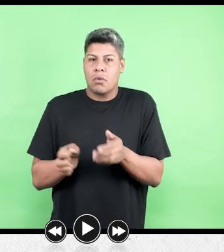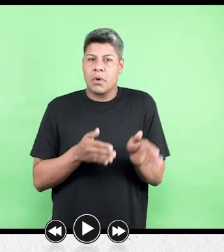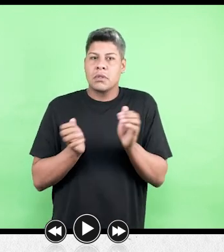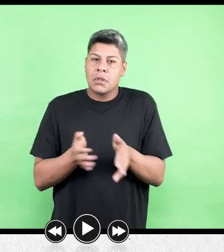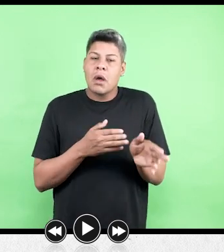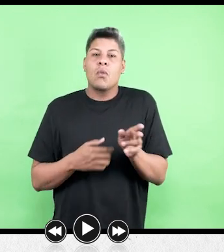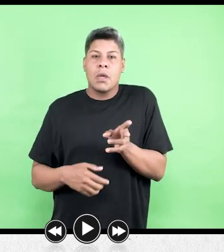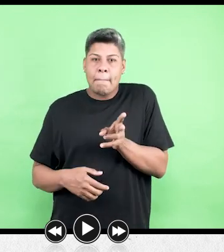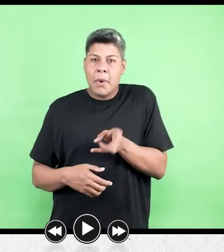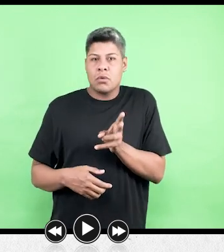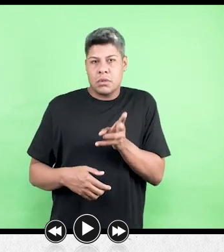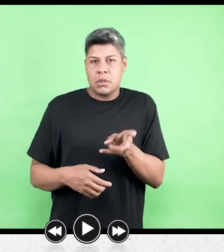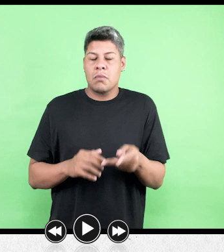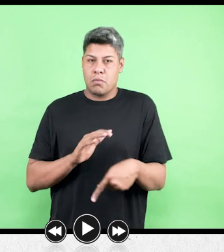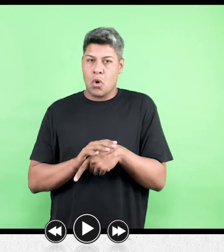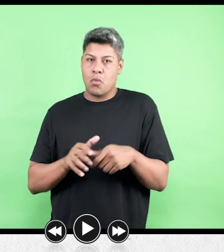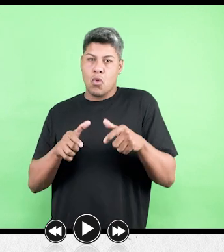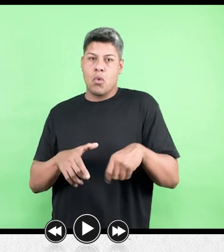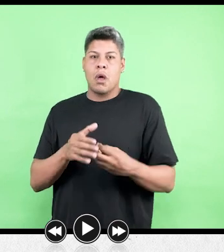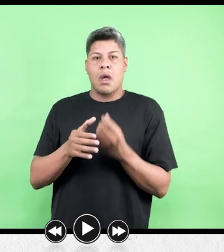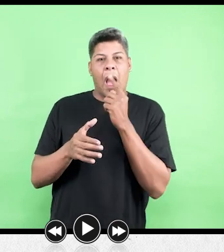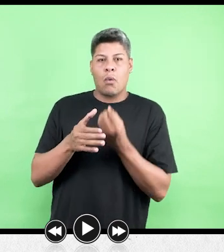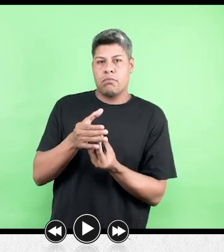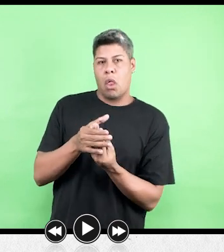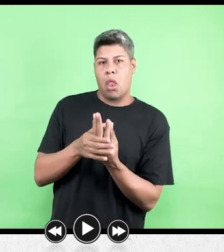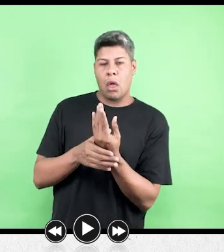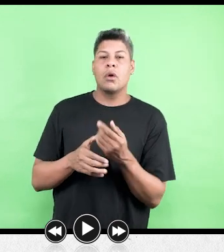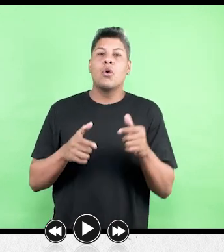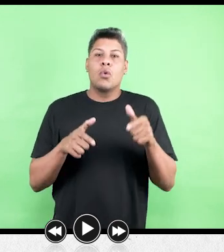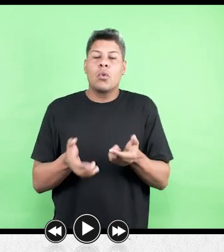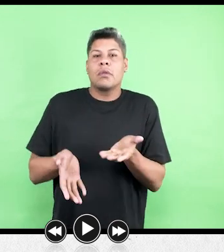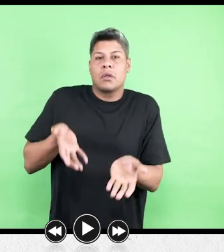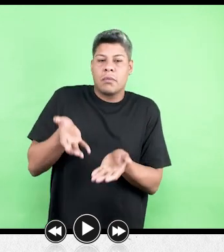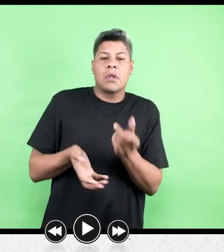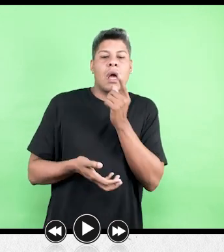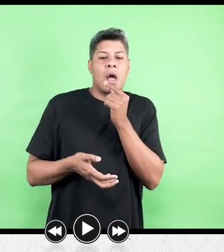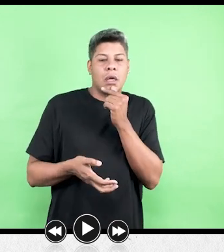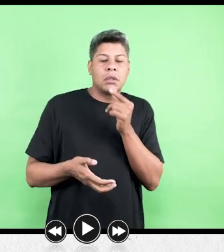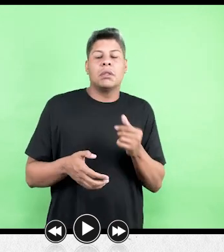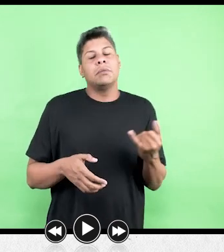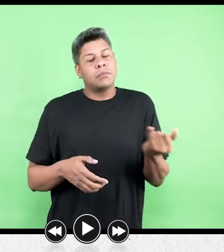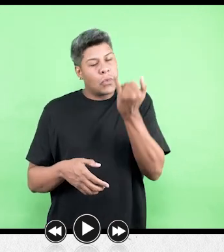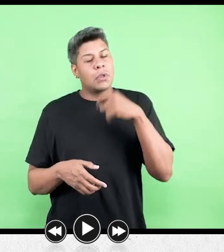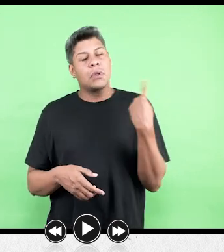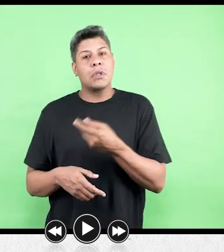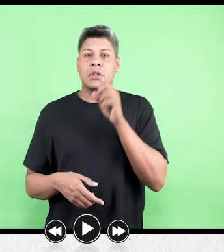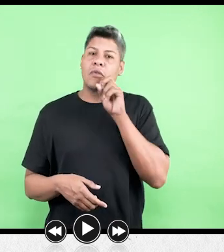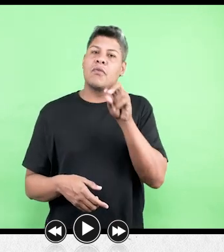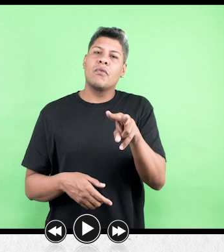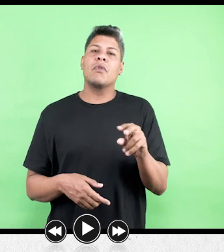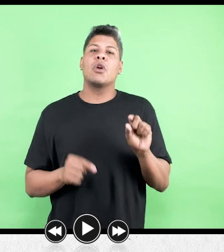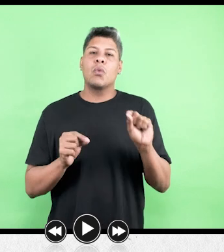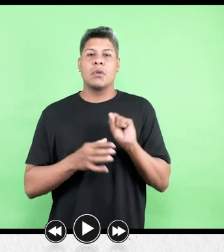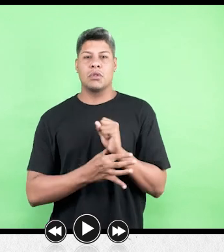manutenção desse manancial e dessa captação. Na unidade de tratamento de água, nas ETAs, né, é importante a gente verificar toda a questão